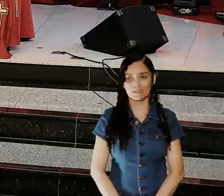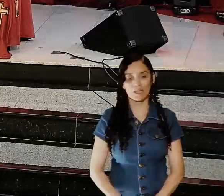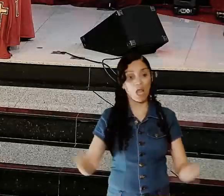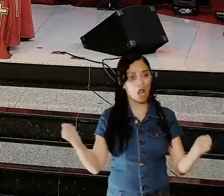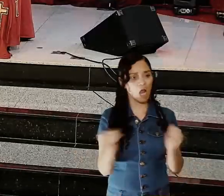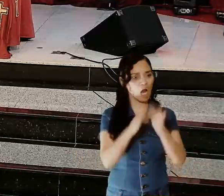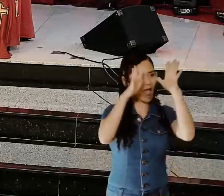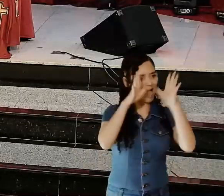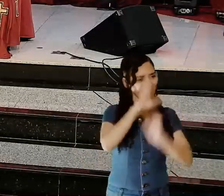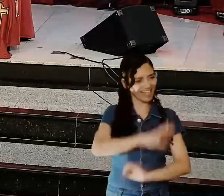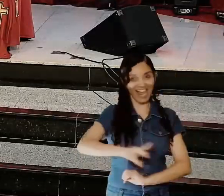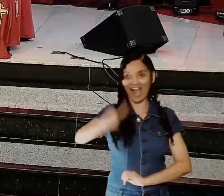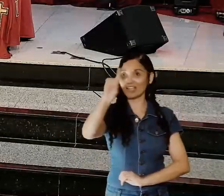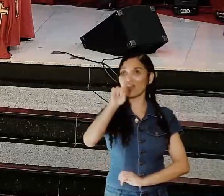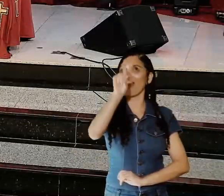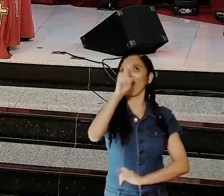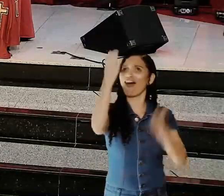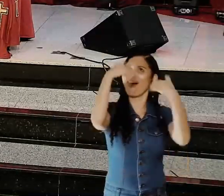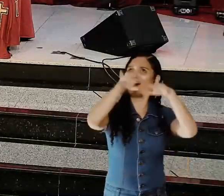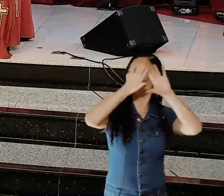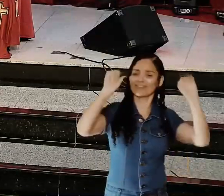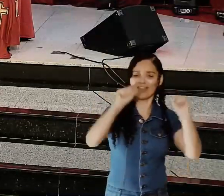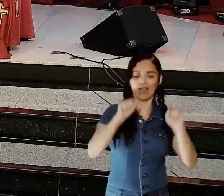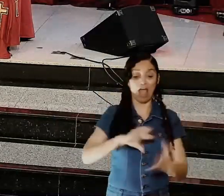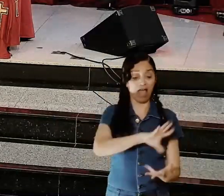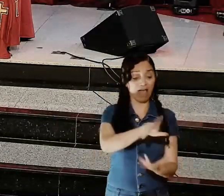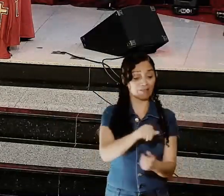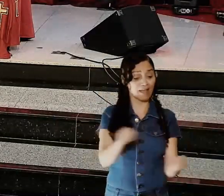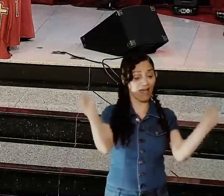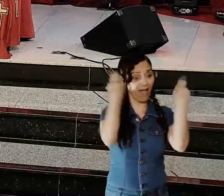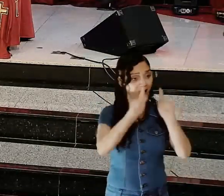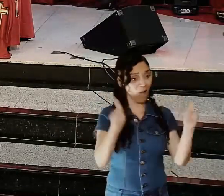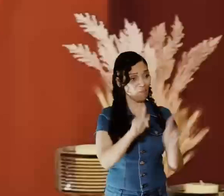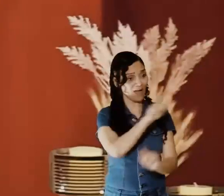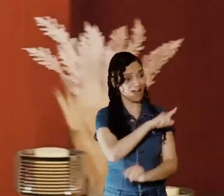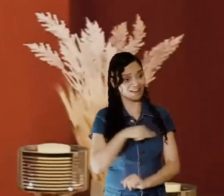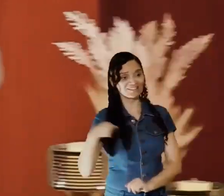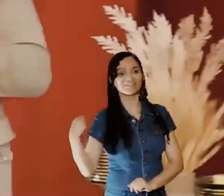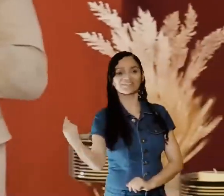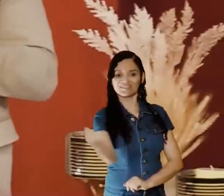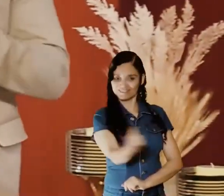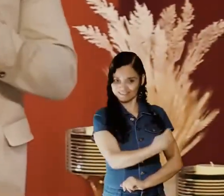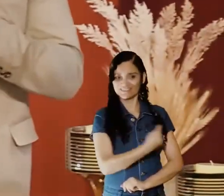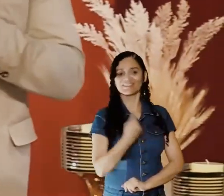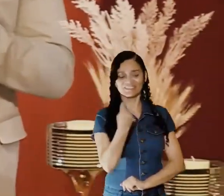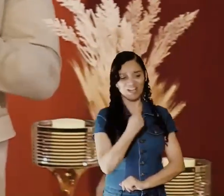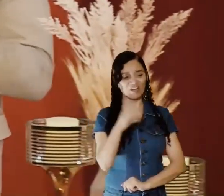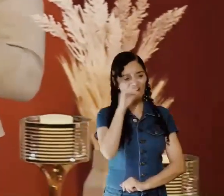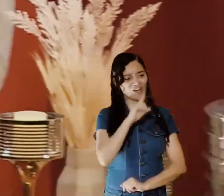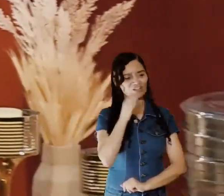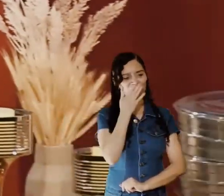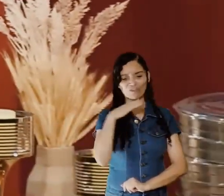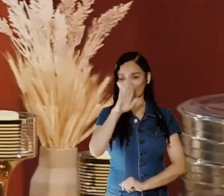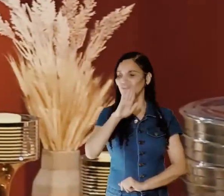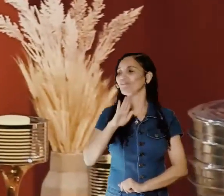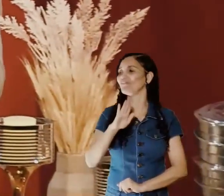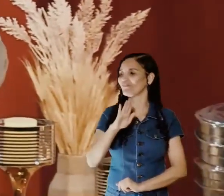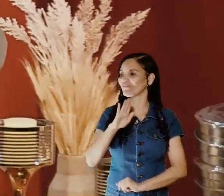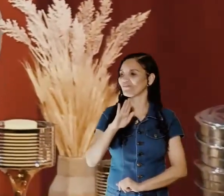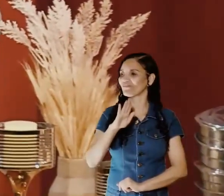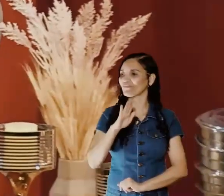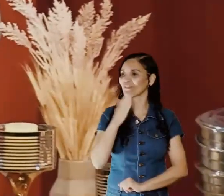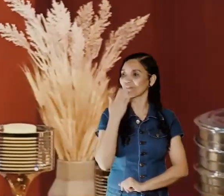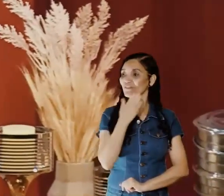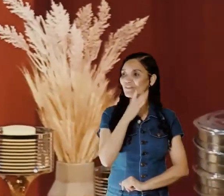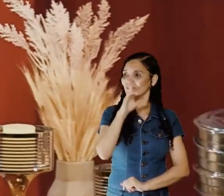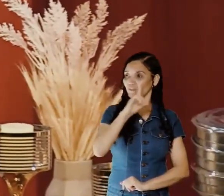Glória a Deus nas alturas e paz na terra aos homens aos quais ele concede o seu favor. A promessa do Senhor